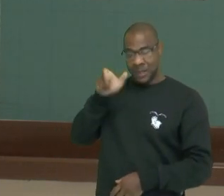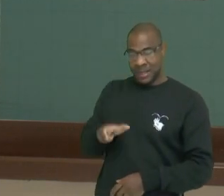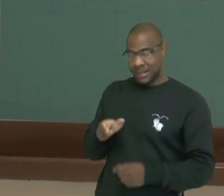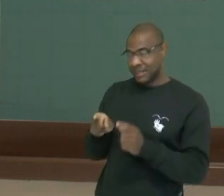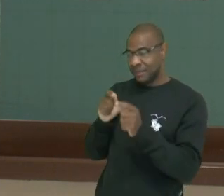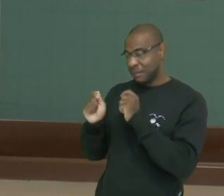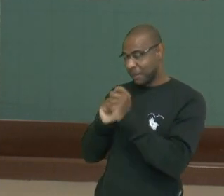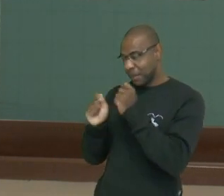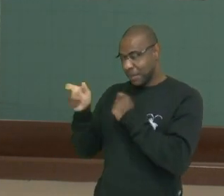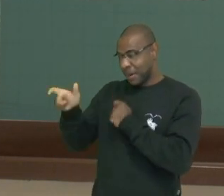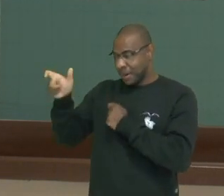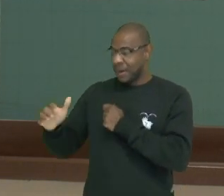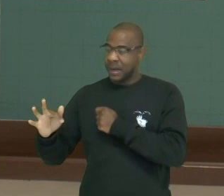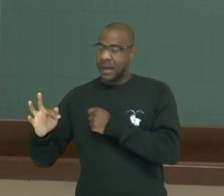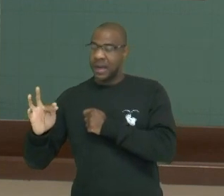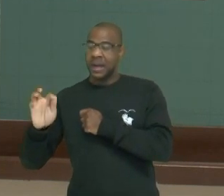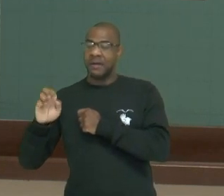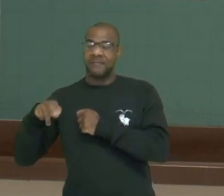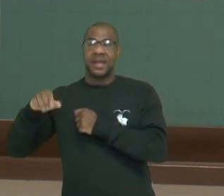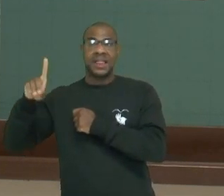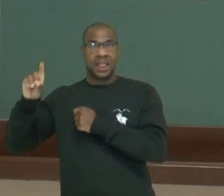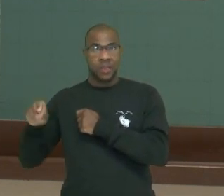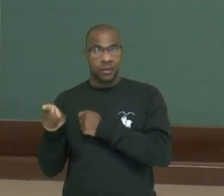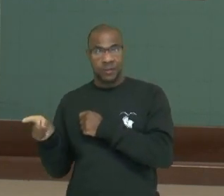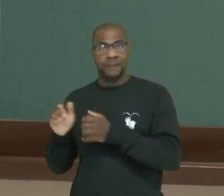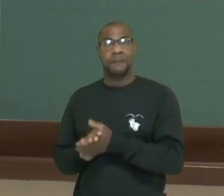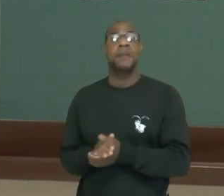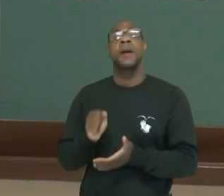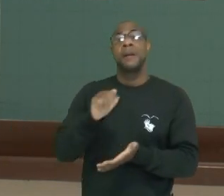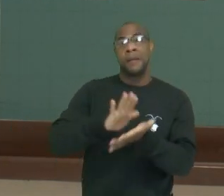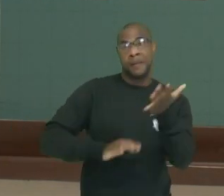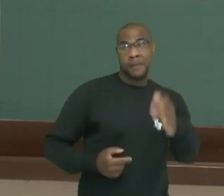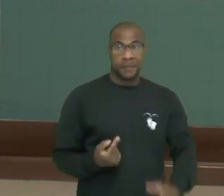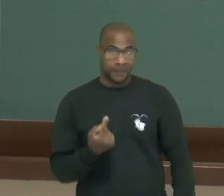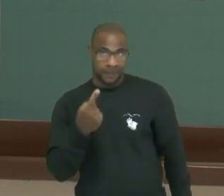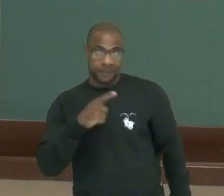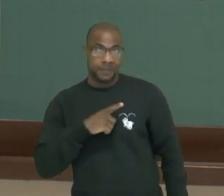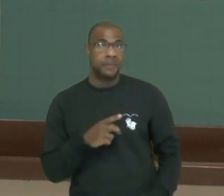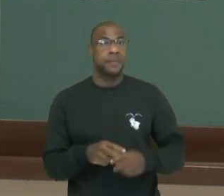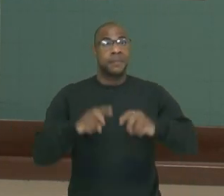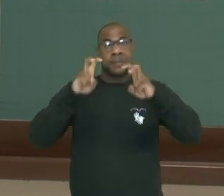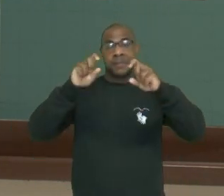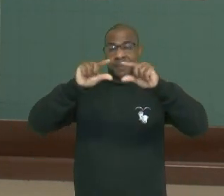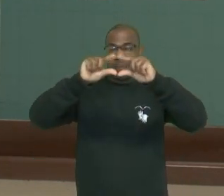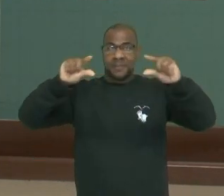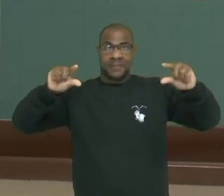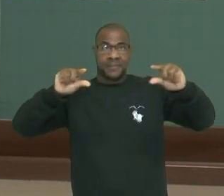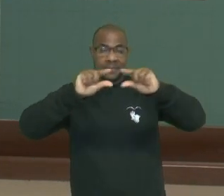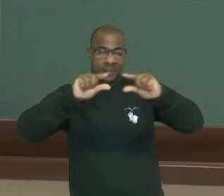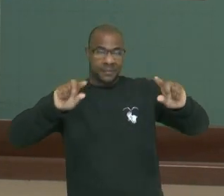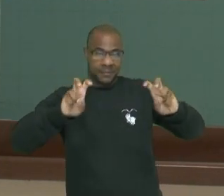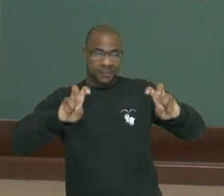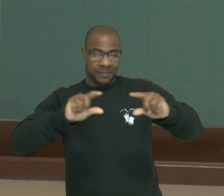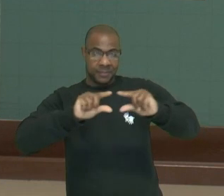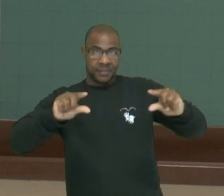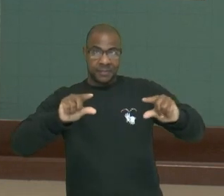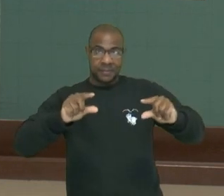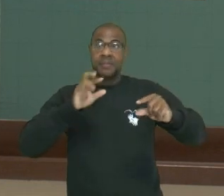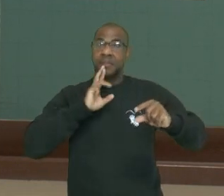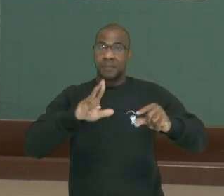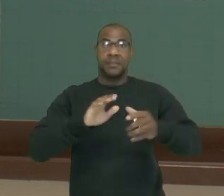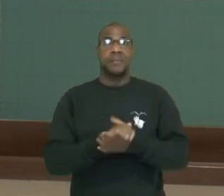Aguiar. Seguindo, temos a primeira atividade, temos o título para você se basear e